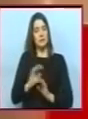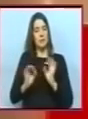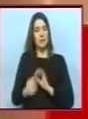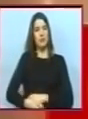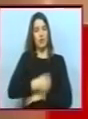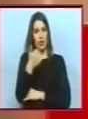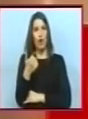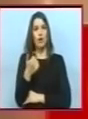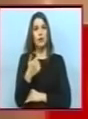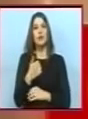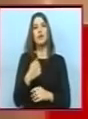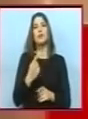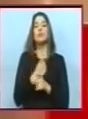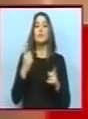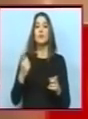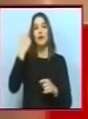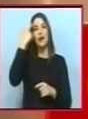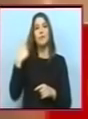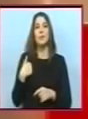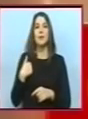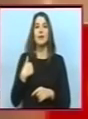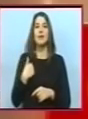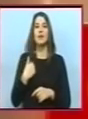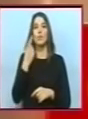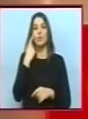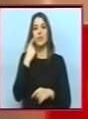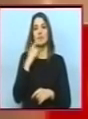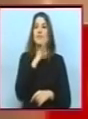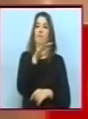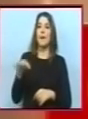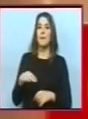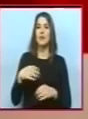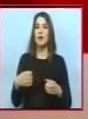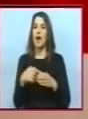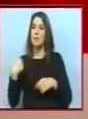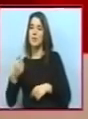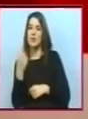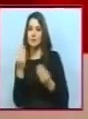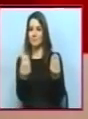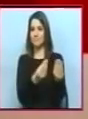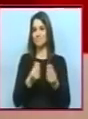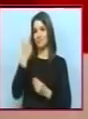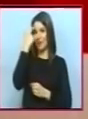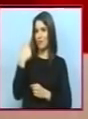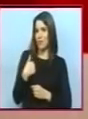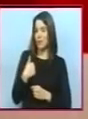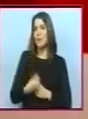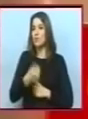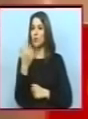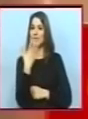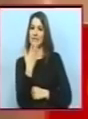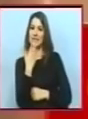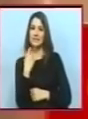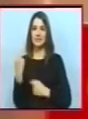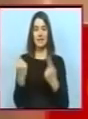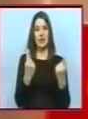já... antecipa com base naquilo que é a vivência familiar e, portanto, consegue proteger uns herdeiros dos outros,